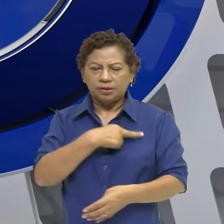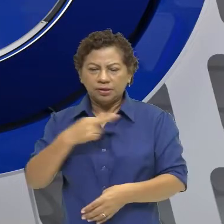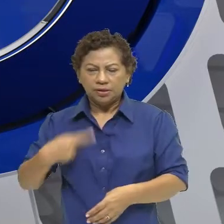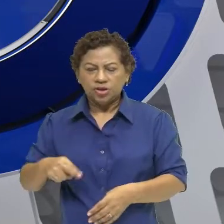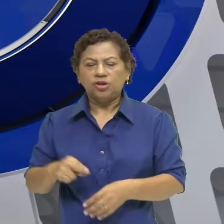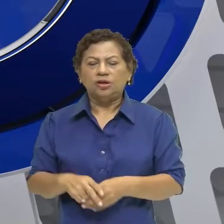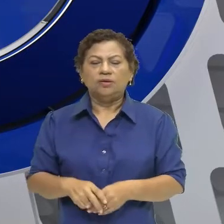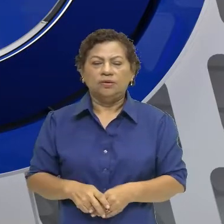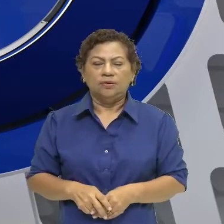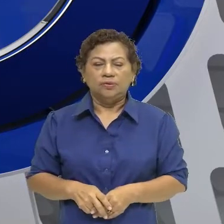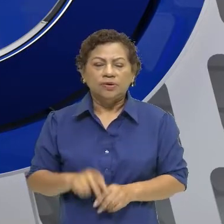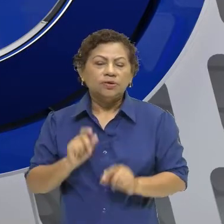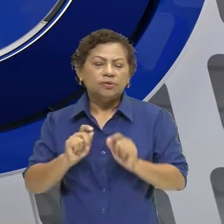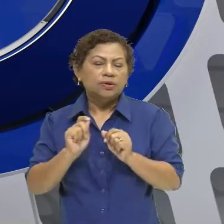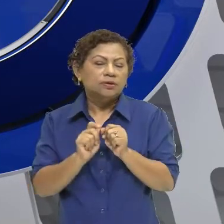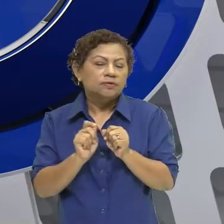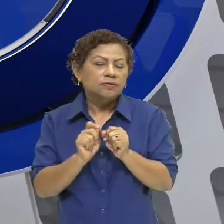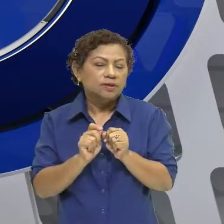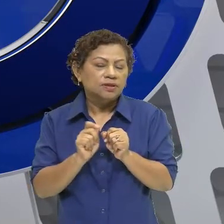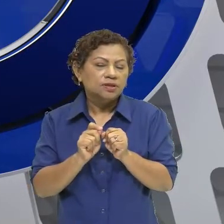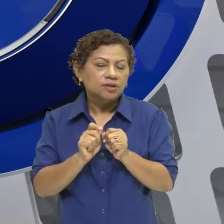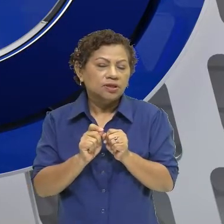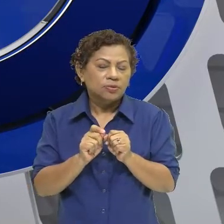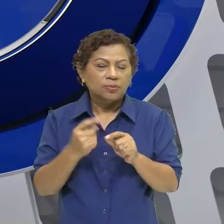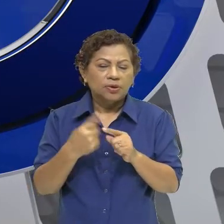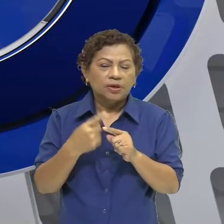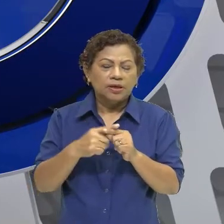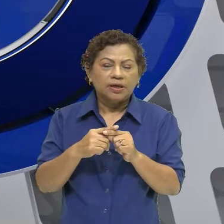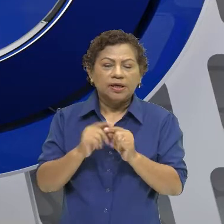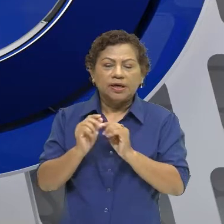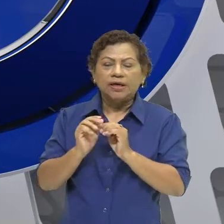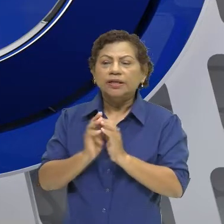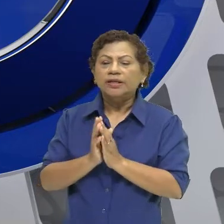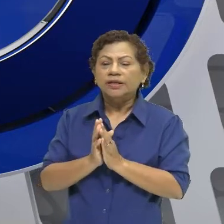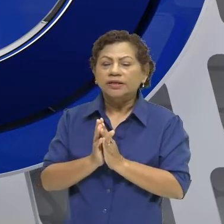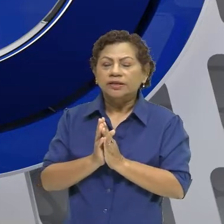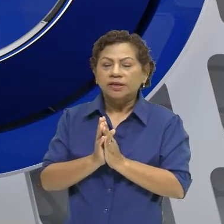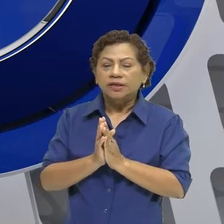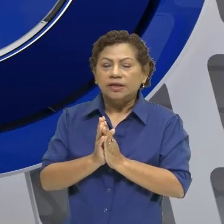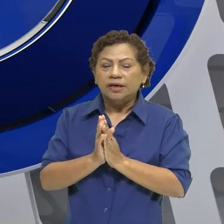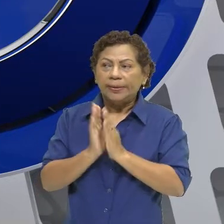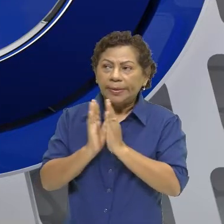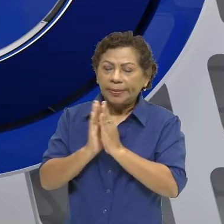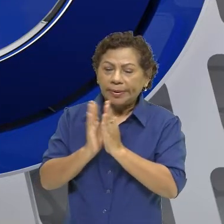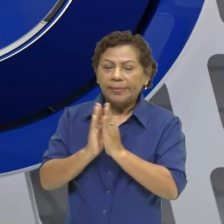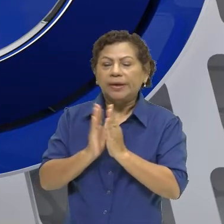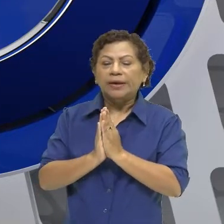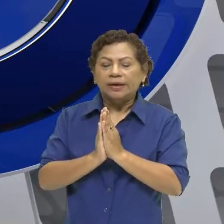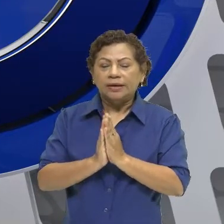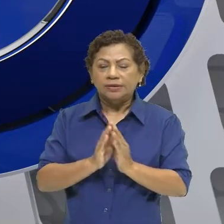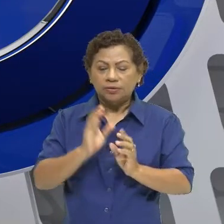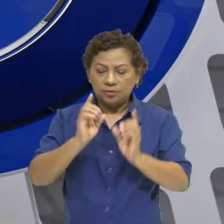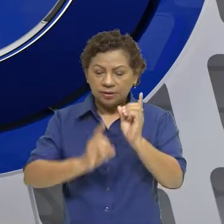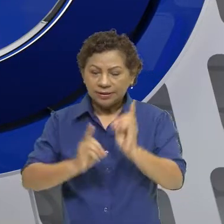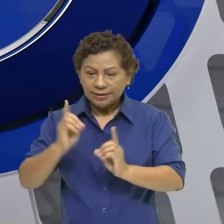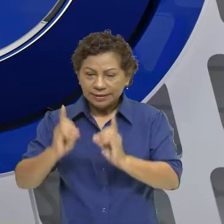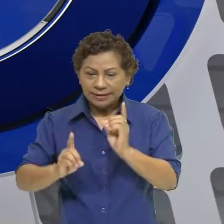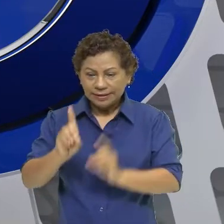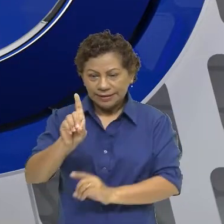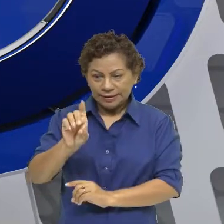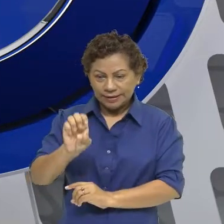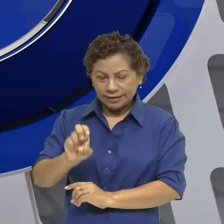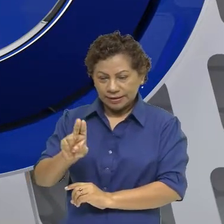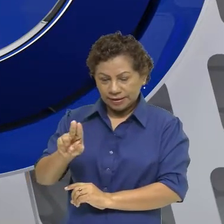acabaram camuflando, né, a adoração aos deuses deles no catolicismo, no cristianismo